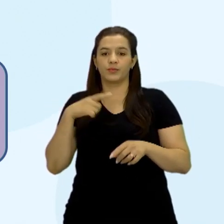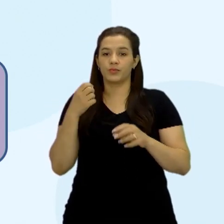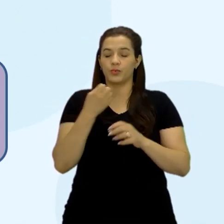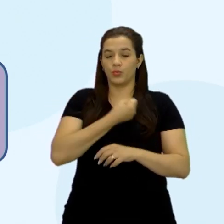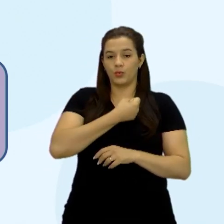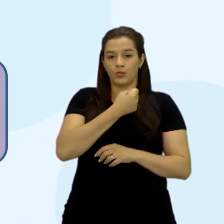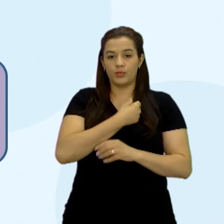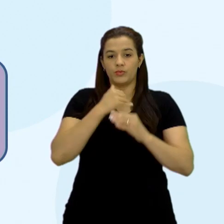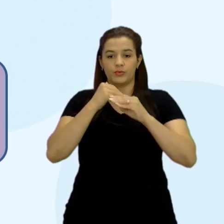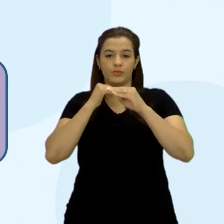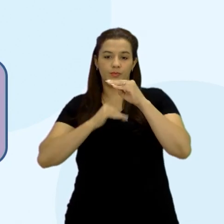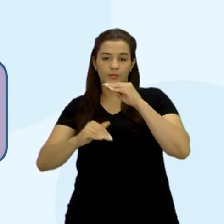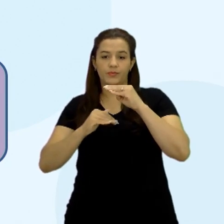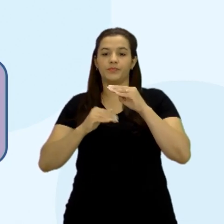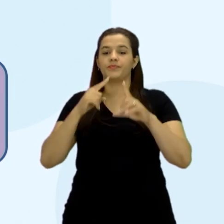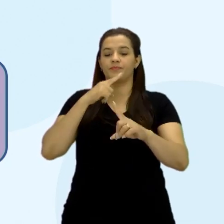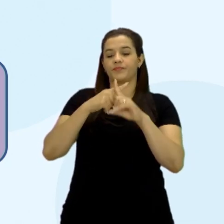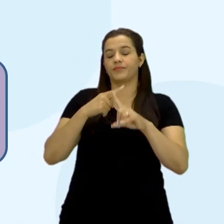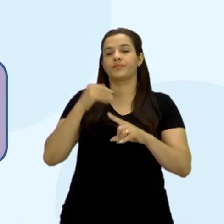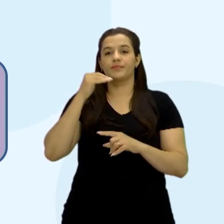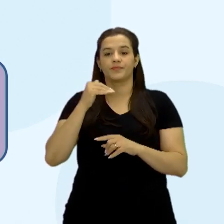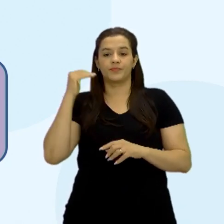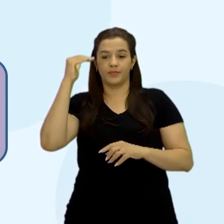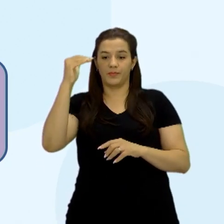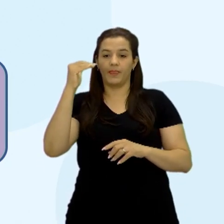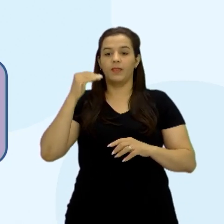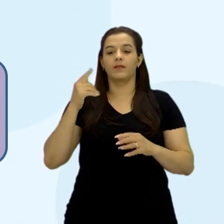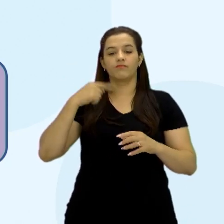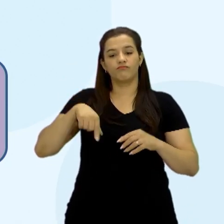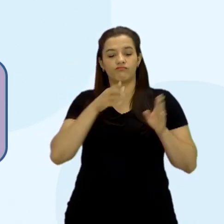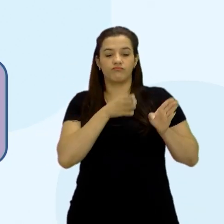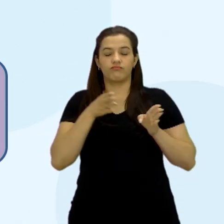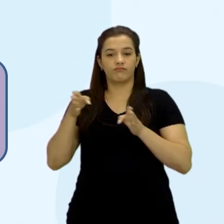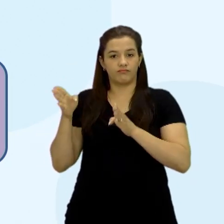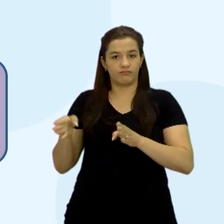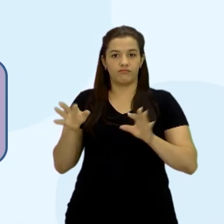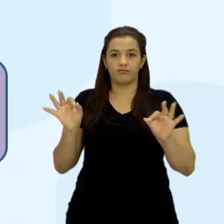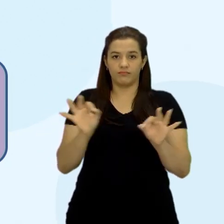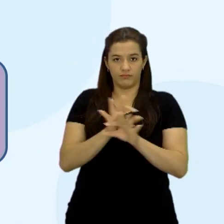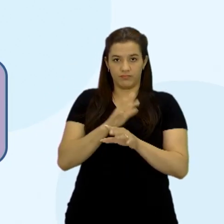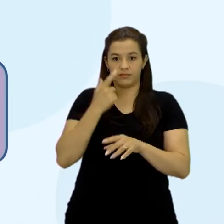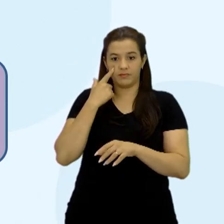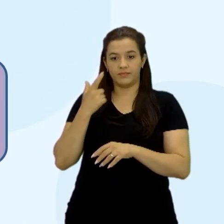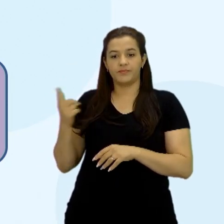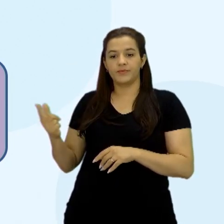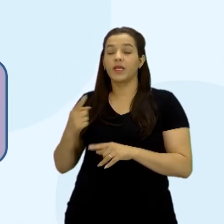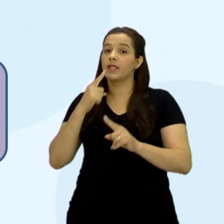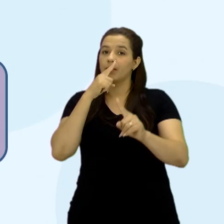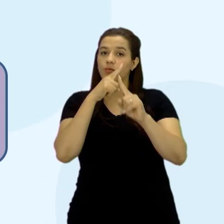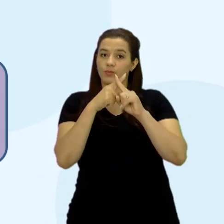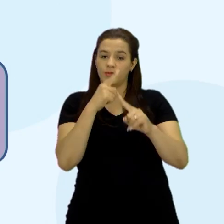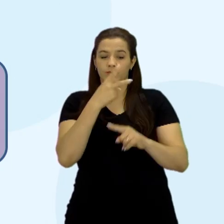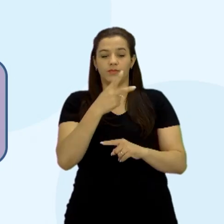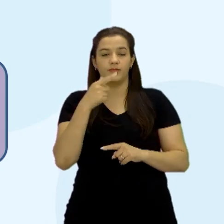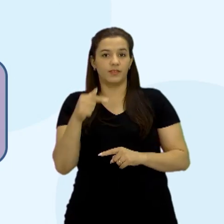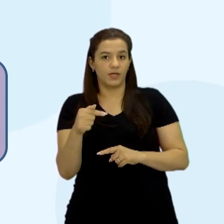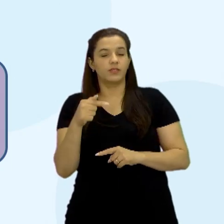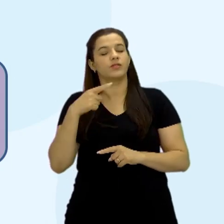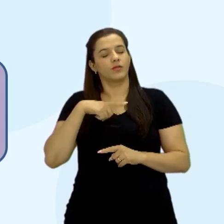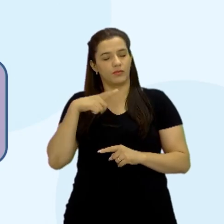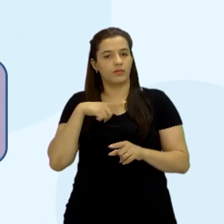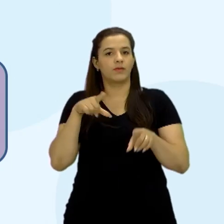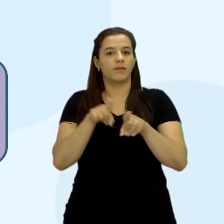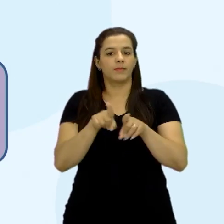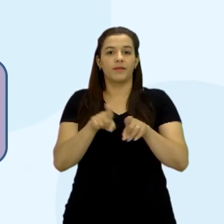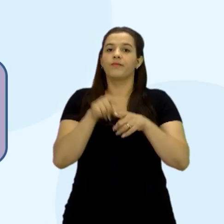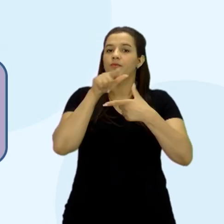confundir vocês, eu deixei nessa ordem, tá? Muito bem. Como tá multiplicando por 27, Vivi, eu vou dividir por 27. É